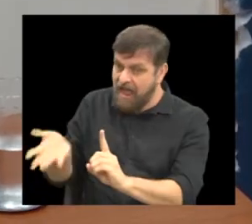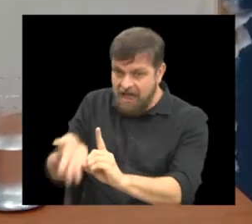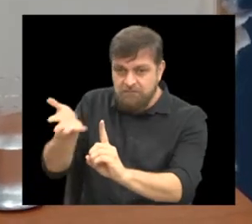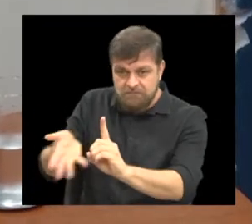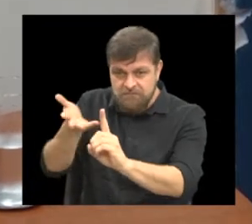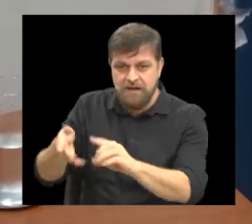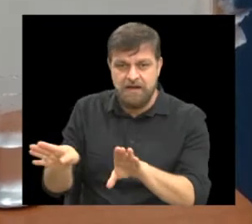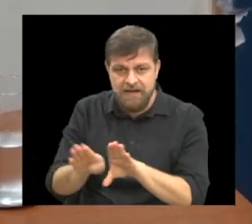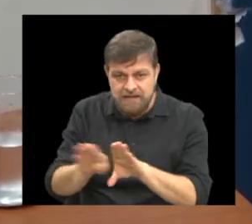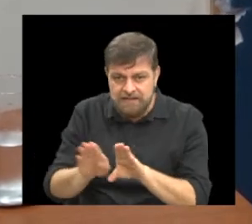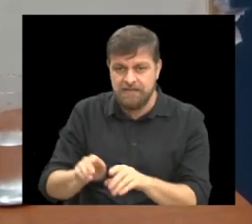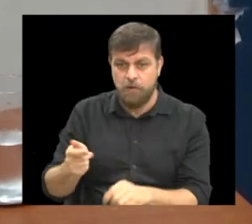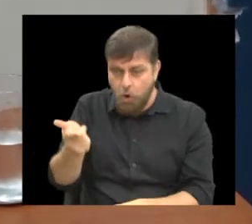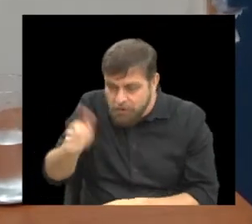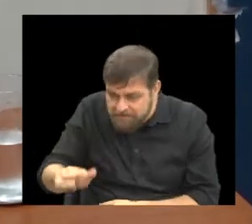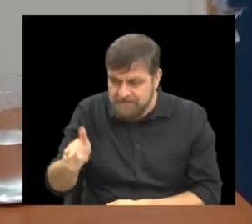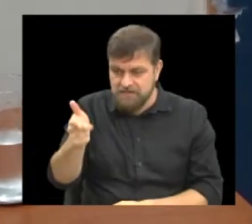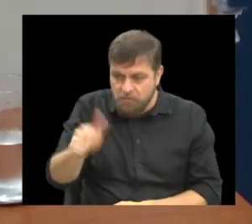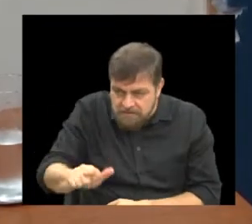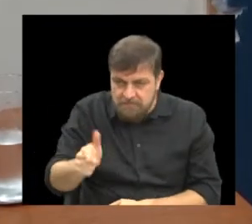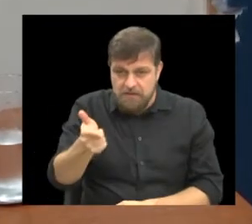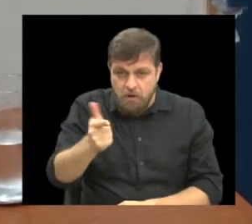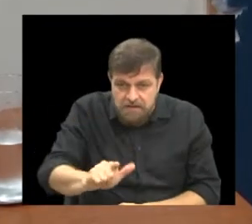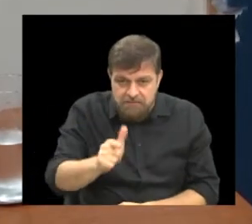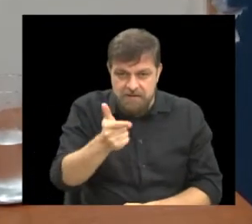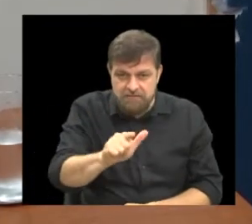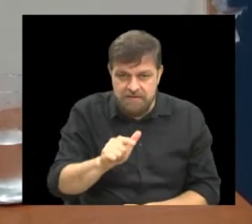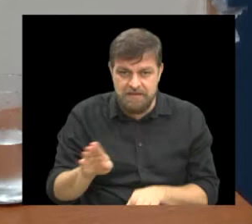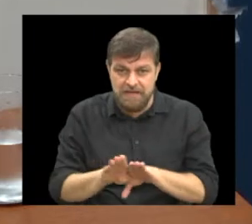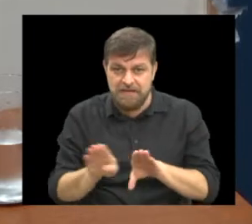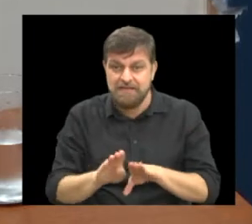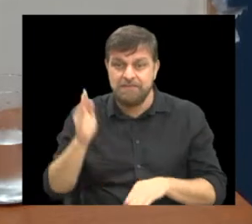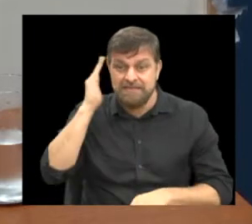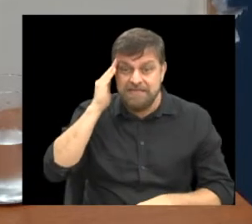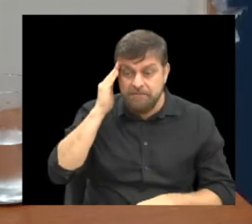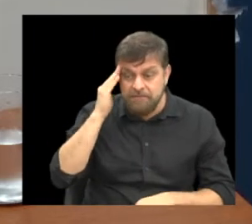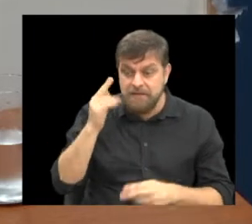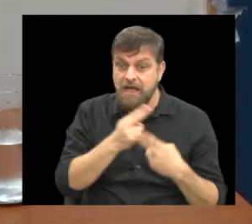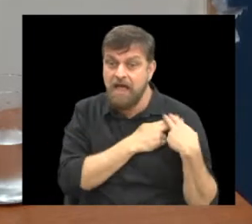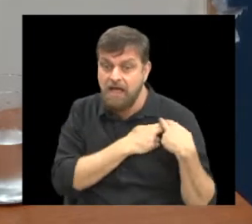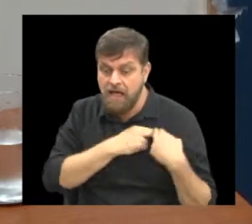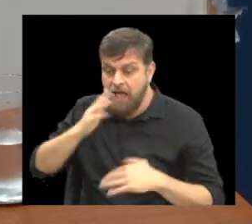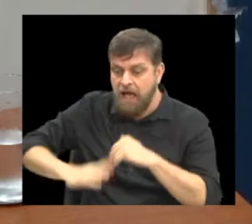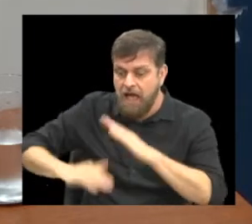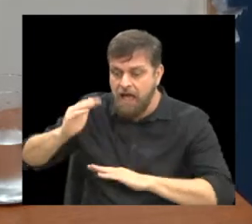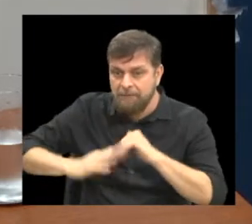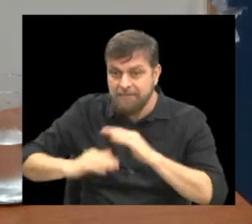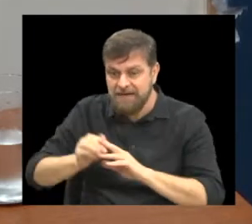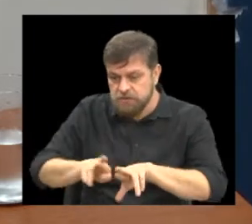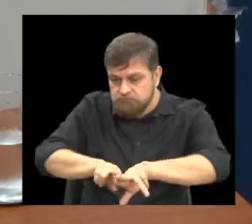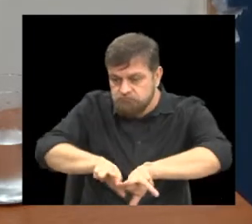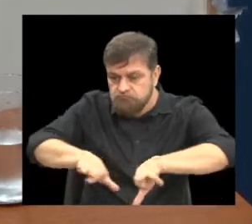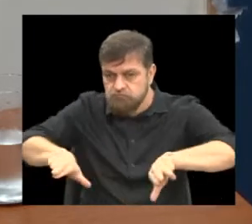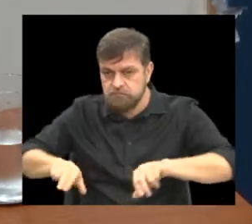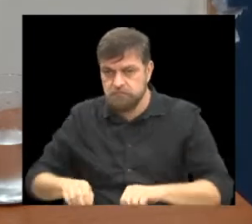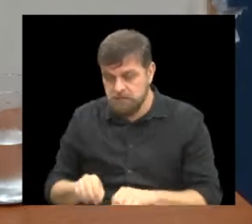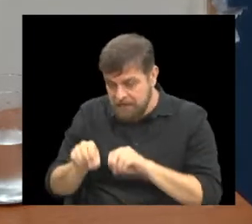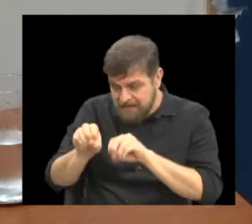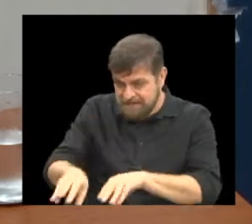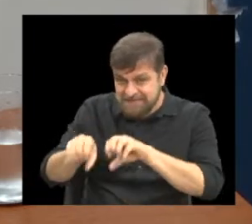solicitações graduais, repetição e as divisões das tarefas em pequenas partes,